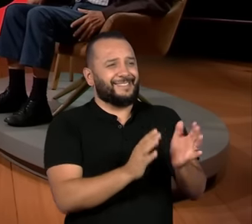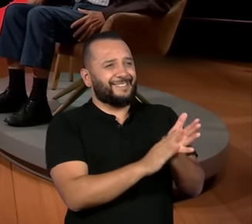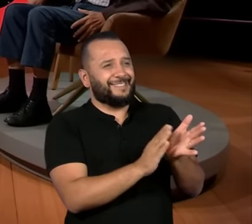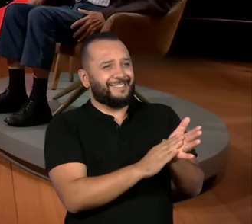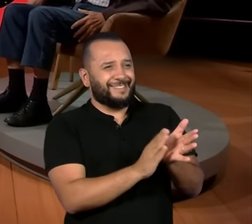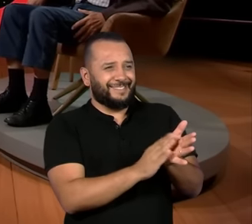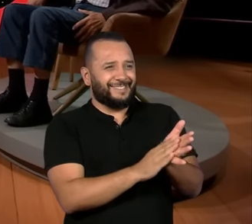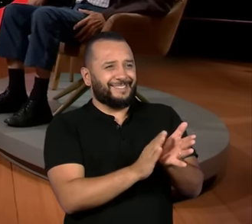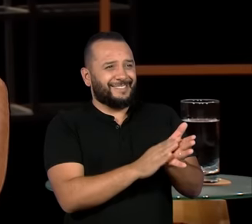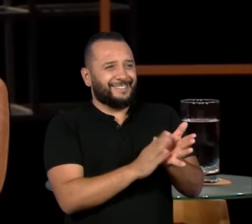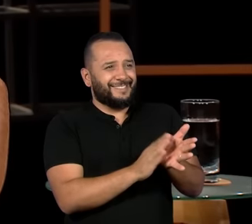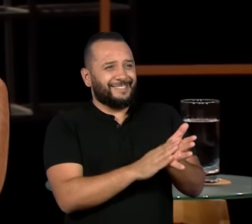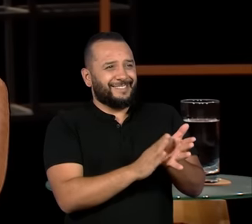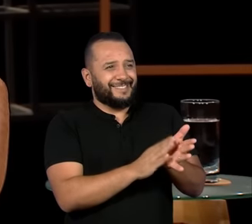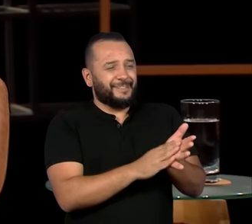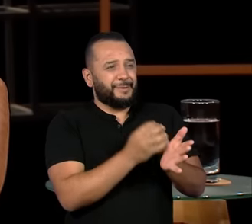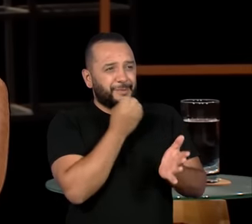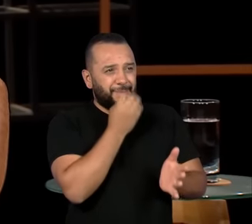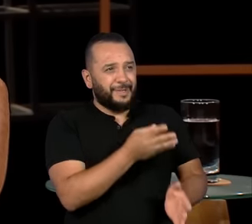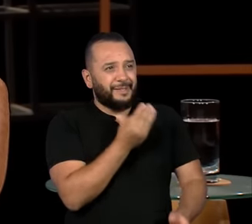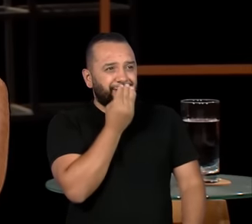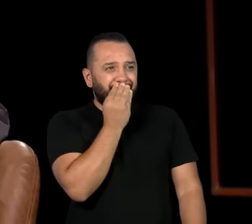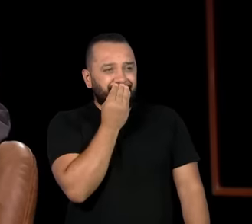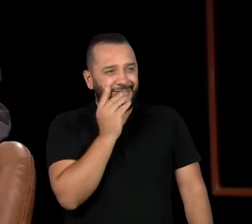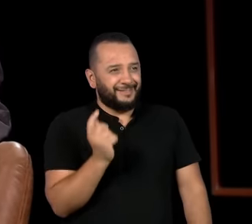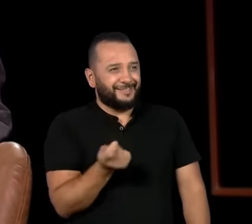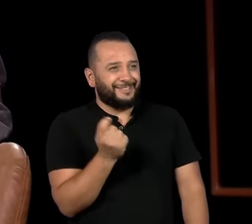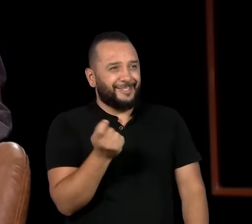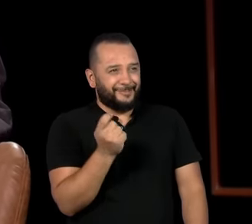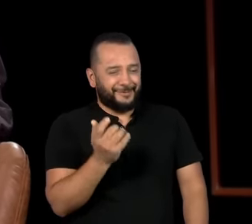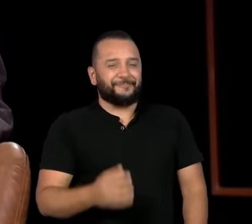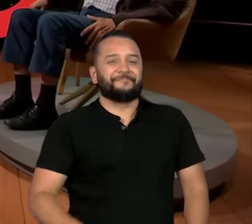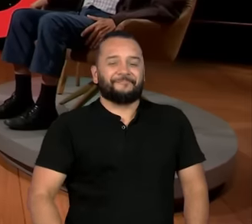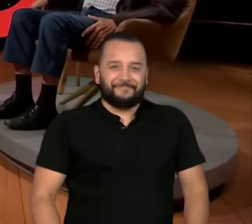Paulo. Fale, Chaplin. É Chaplin.